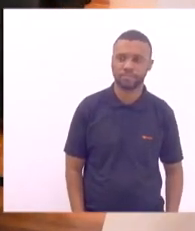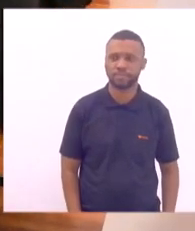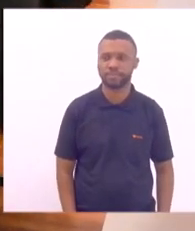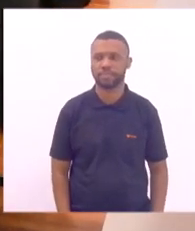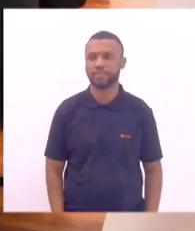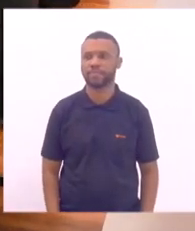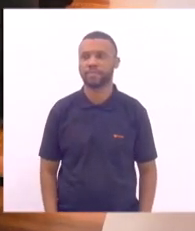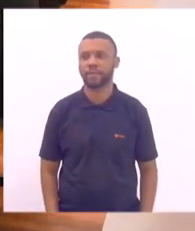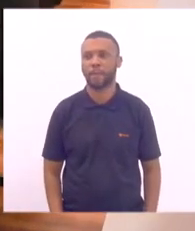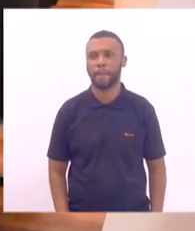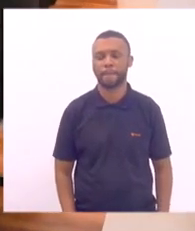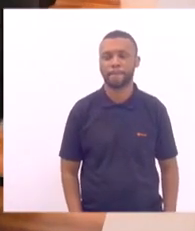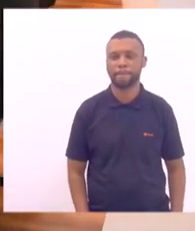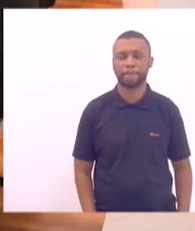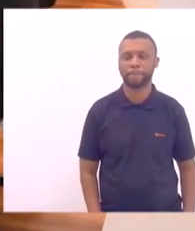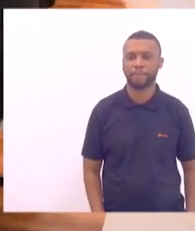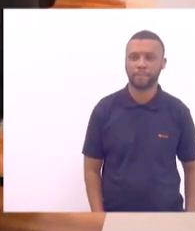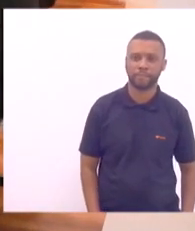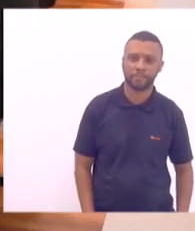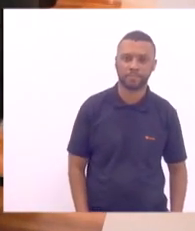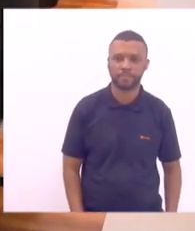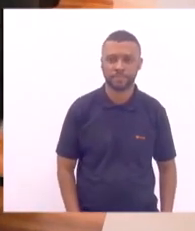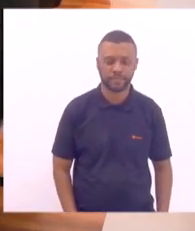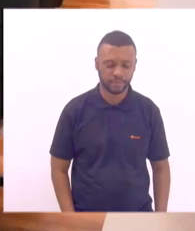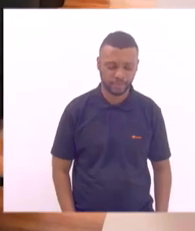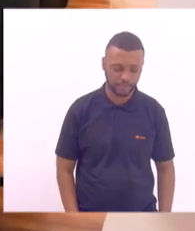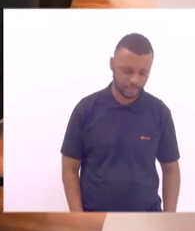Ultimamente. Olha, não.